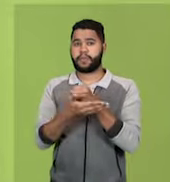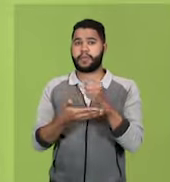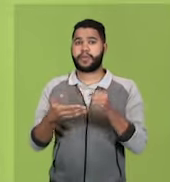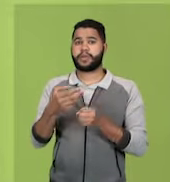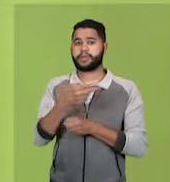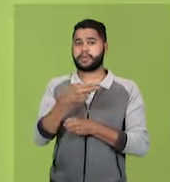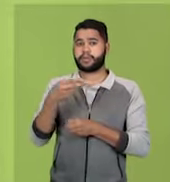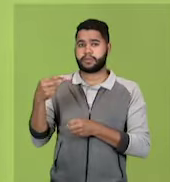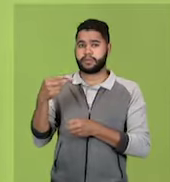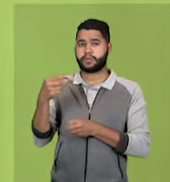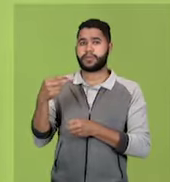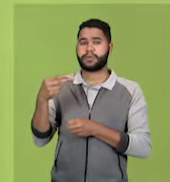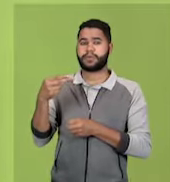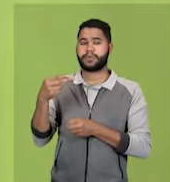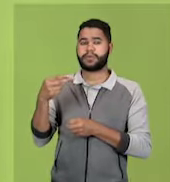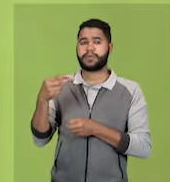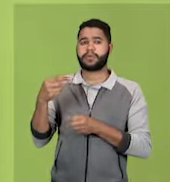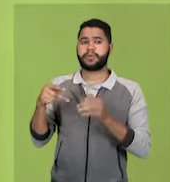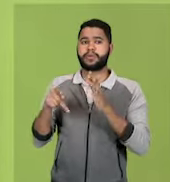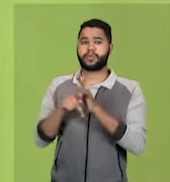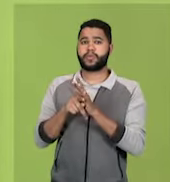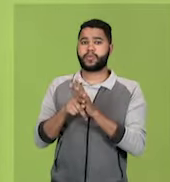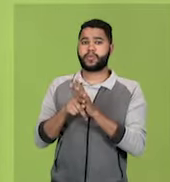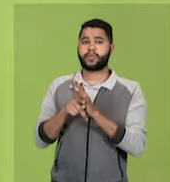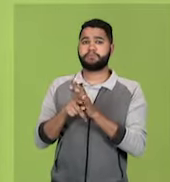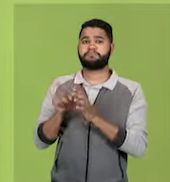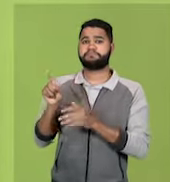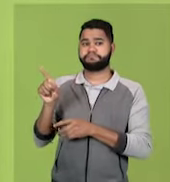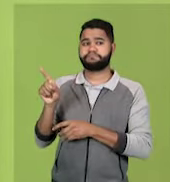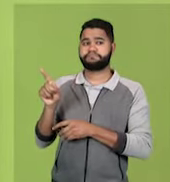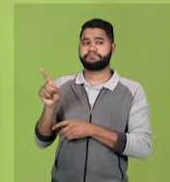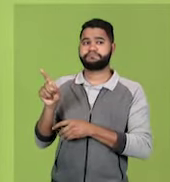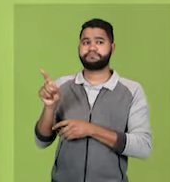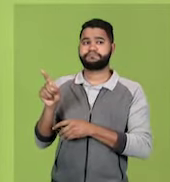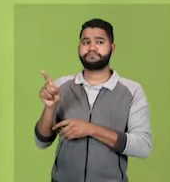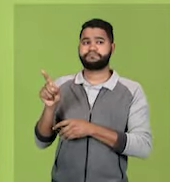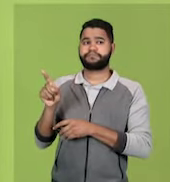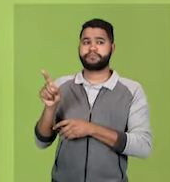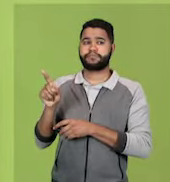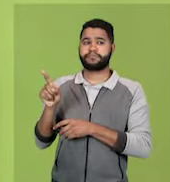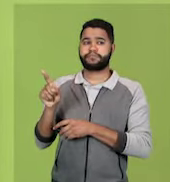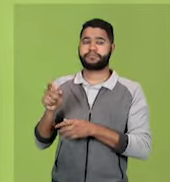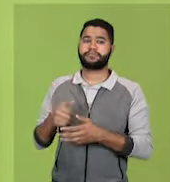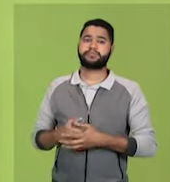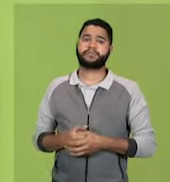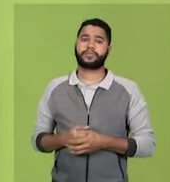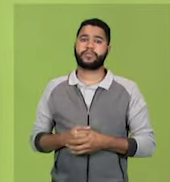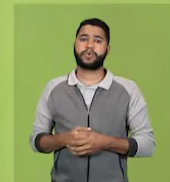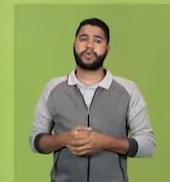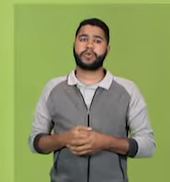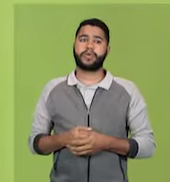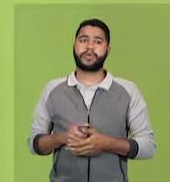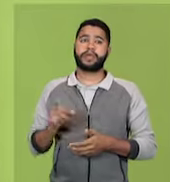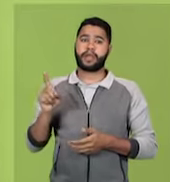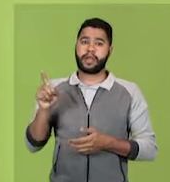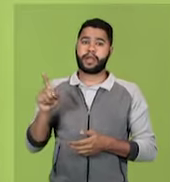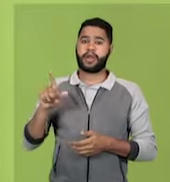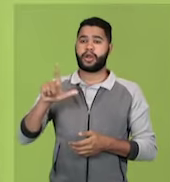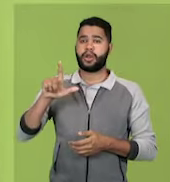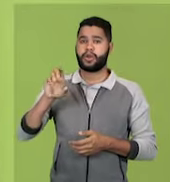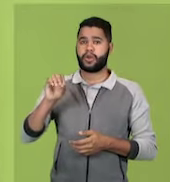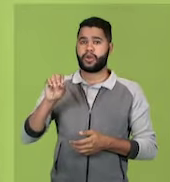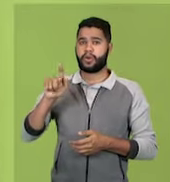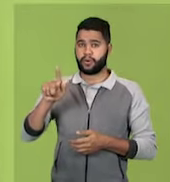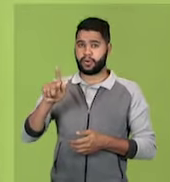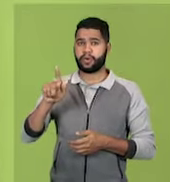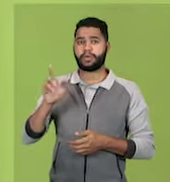igual à base dessa potência, e essa potência, o expoente dela é esse logaritmo dessa